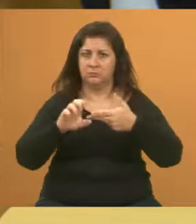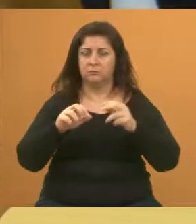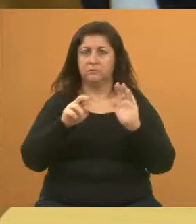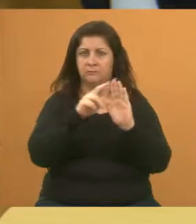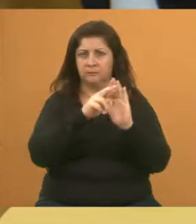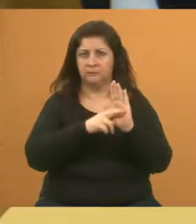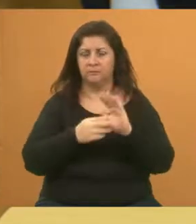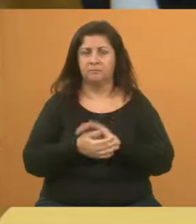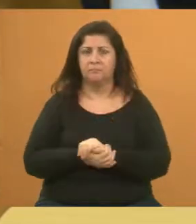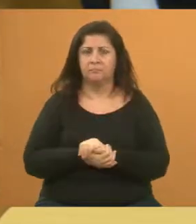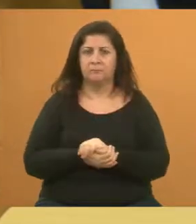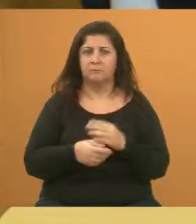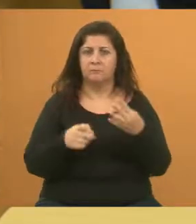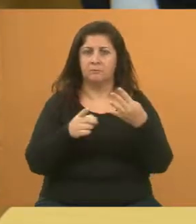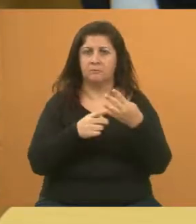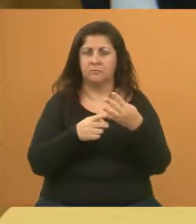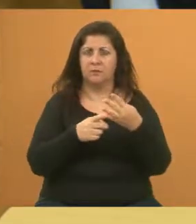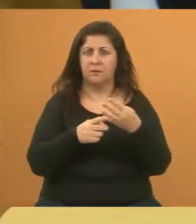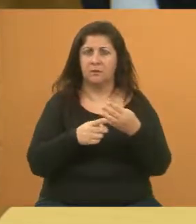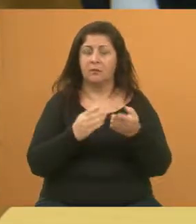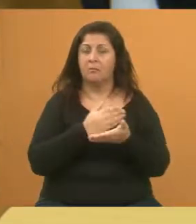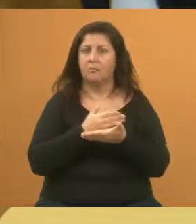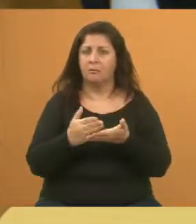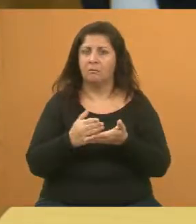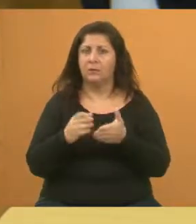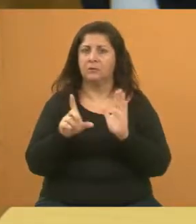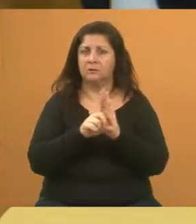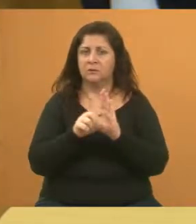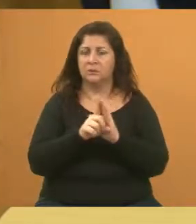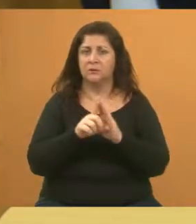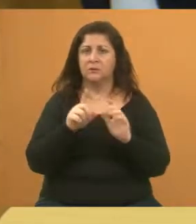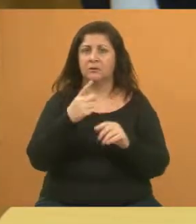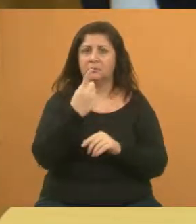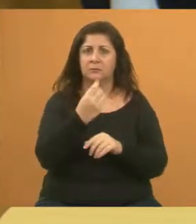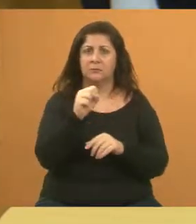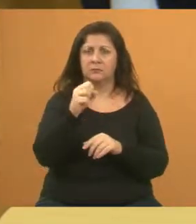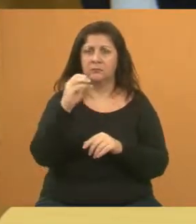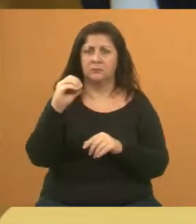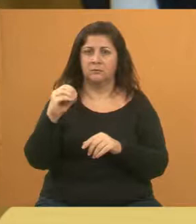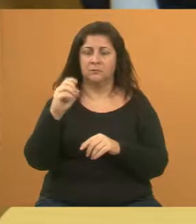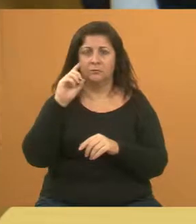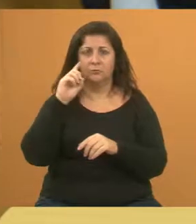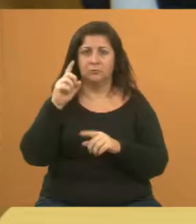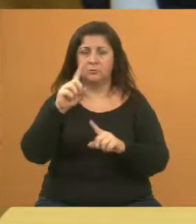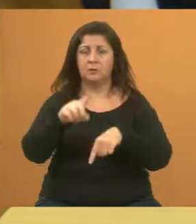4º. Esta lei entra em vigor após 180 dias da data de sua publicação.